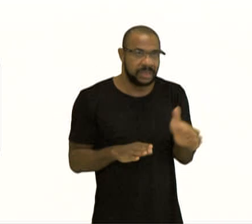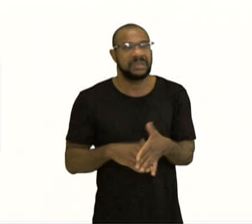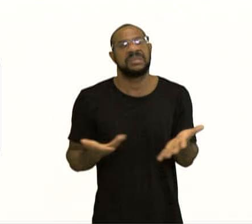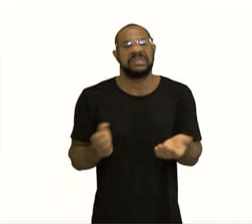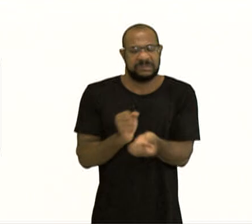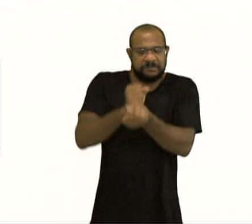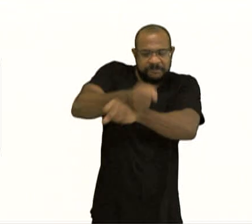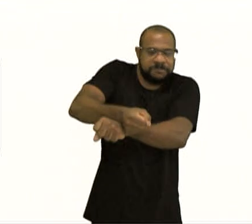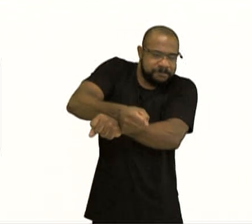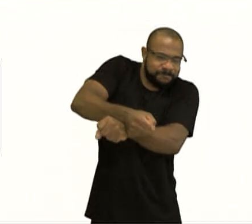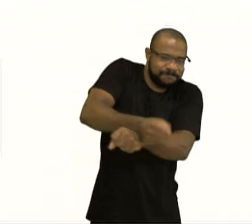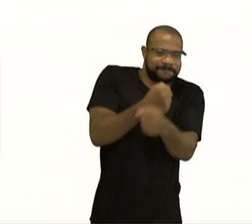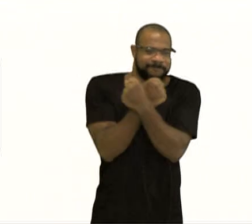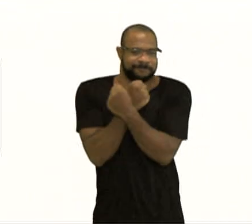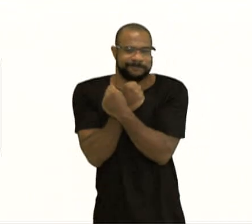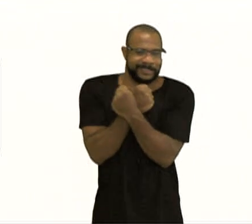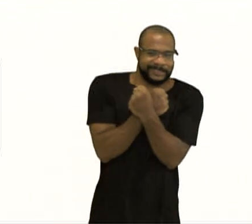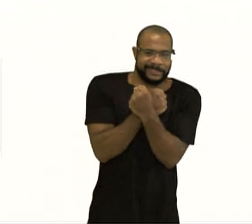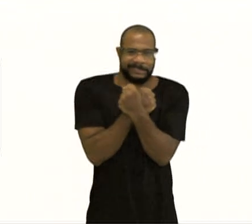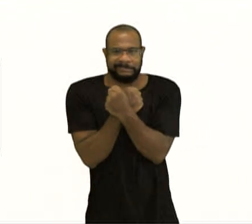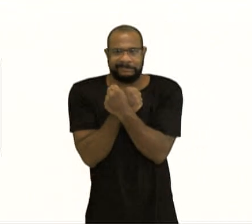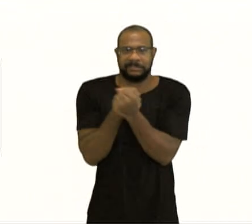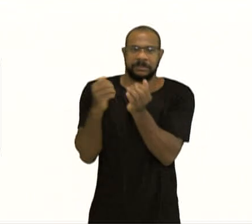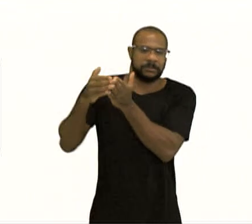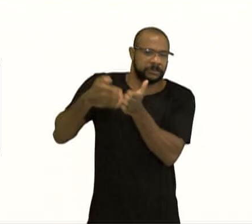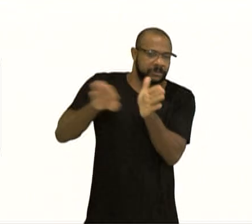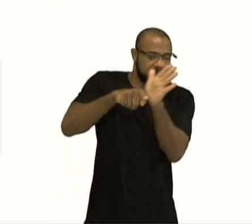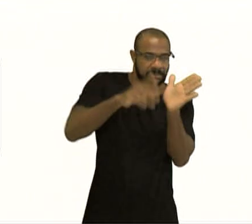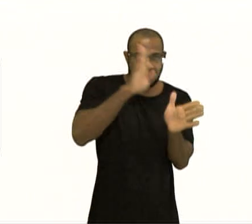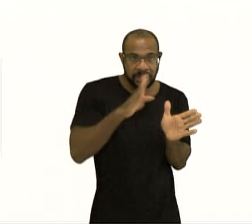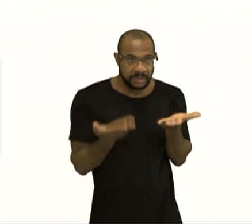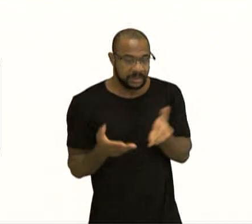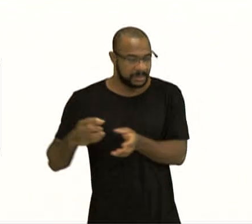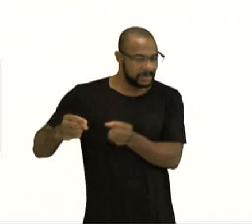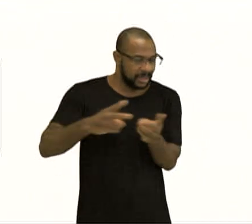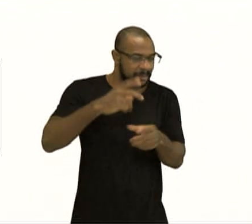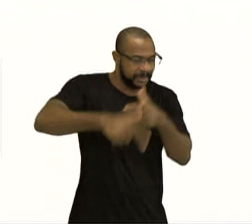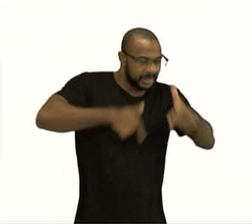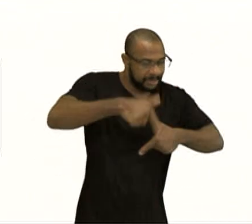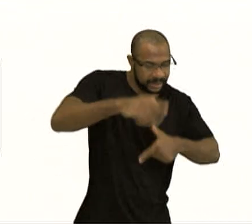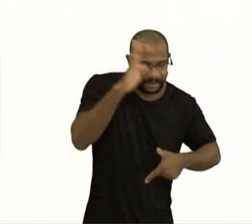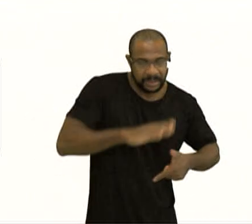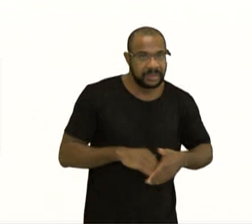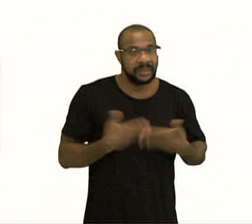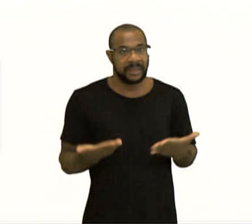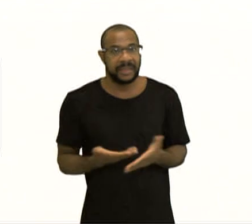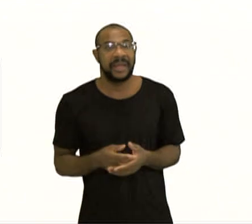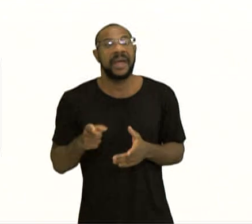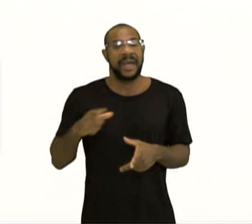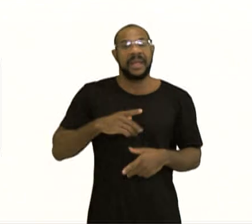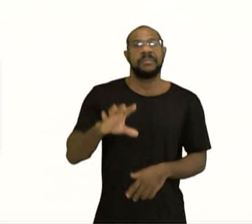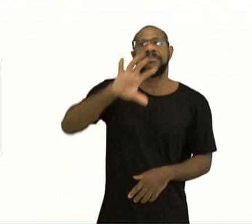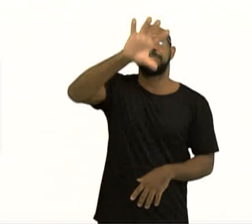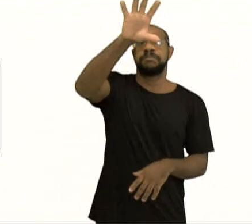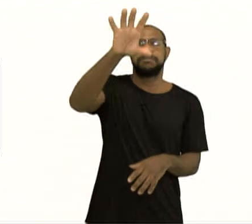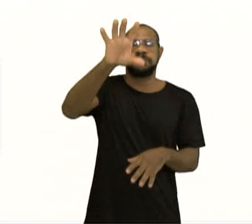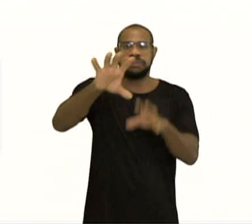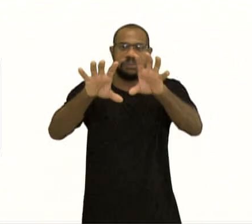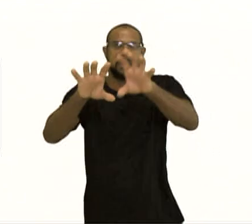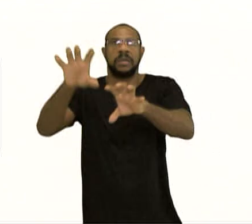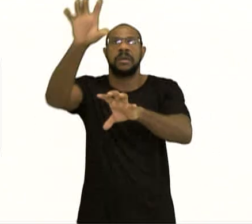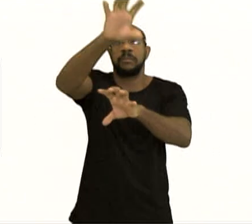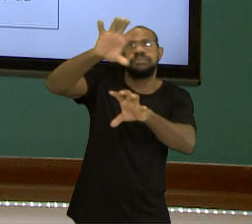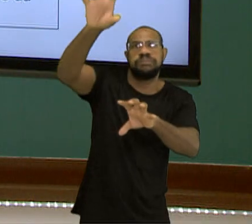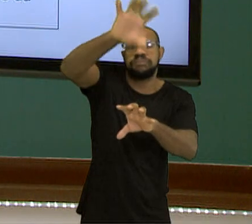de escravos, vieram para serem escravizados aqui no Brasil, eles são oriundos da costa ocidental e da costa